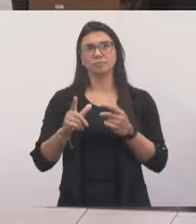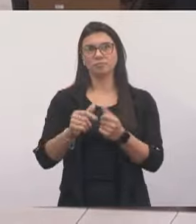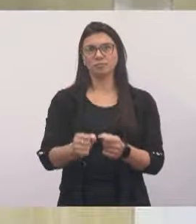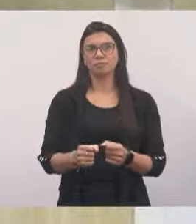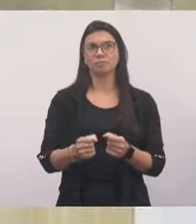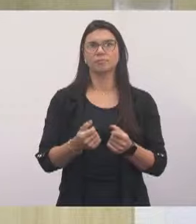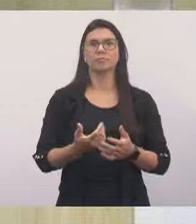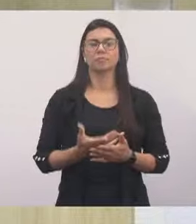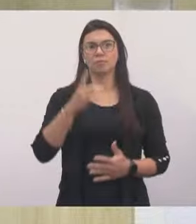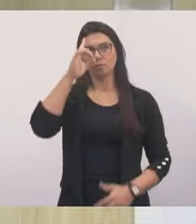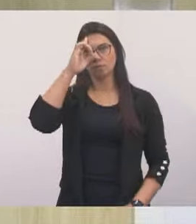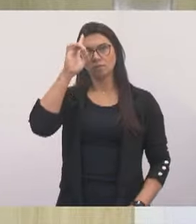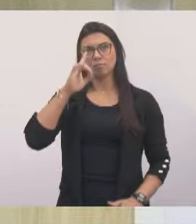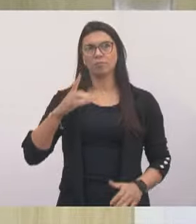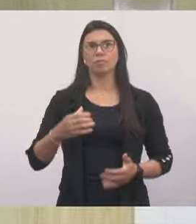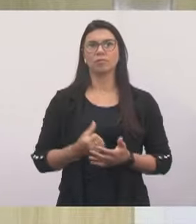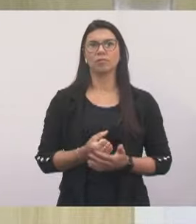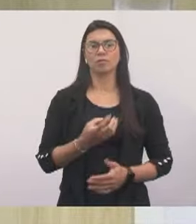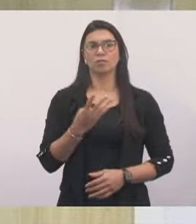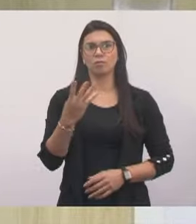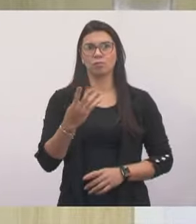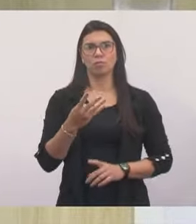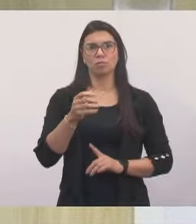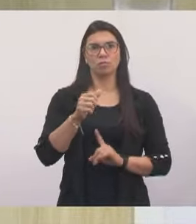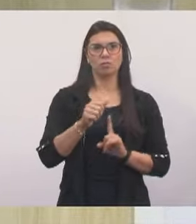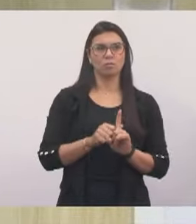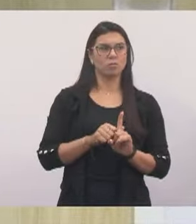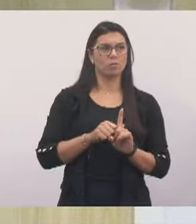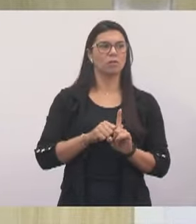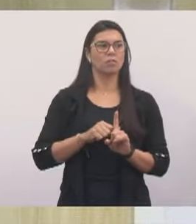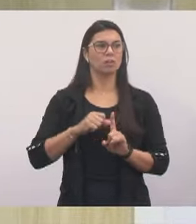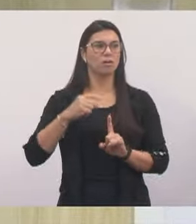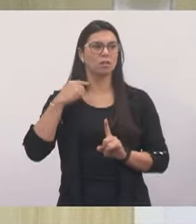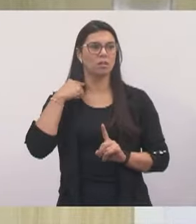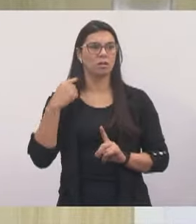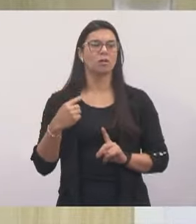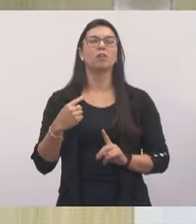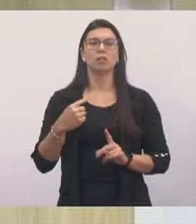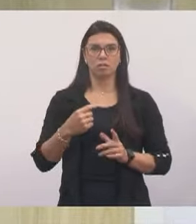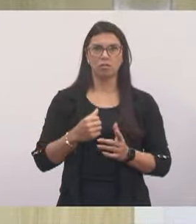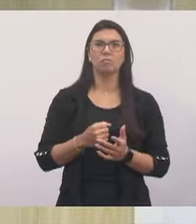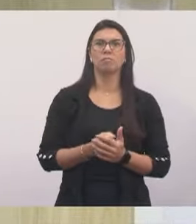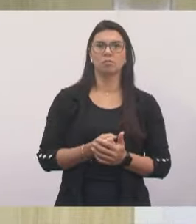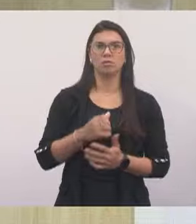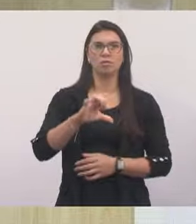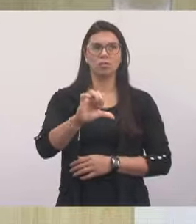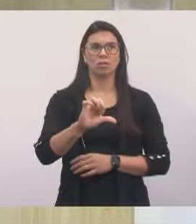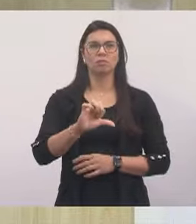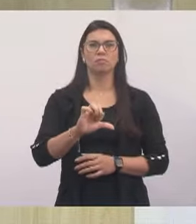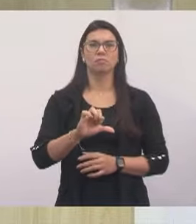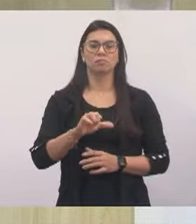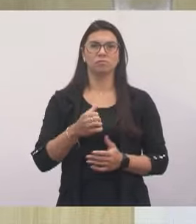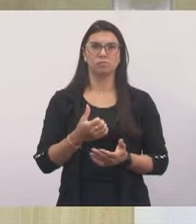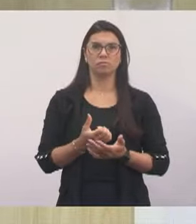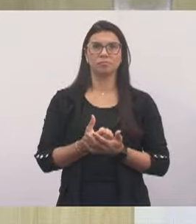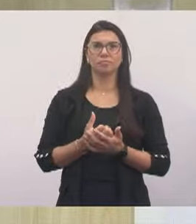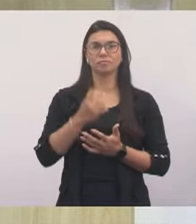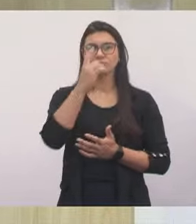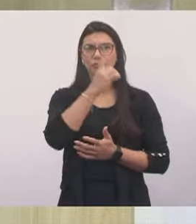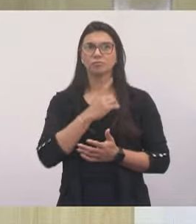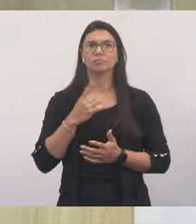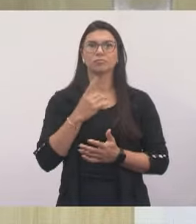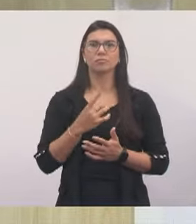Na presente data de 4 de abril, às 9h50, para darmos início à nona